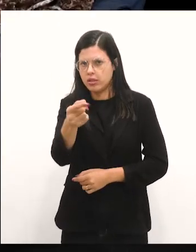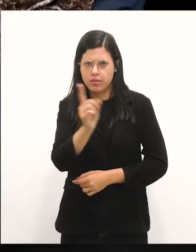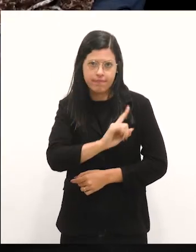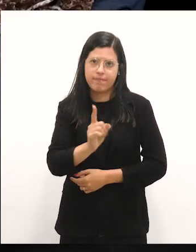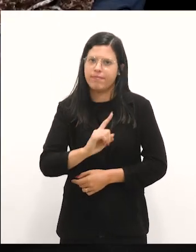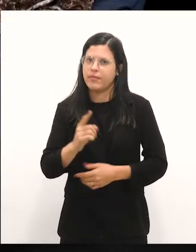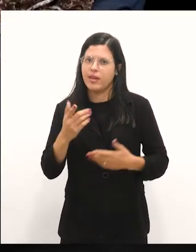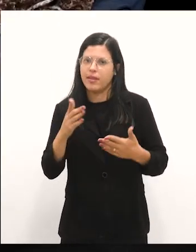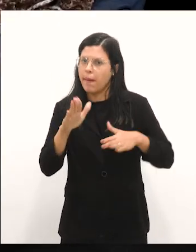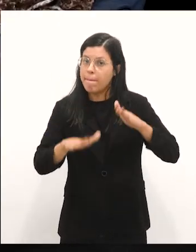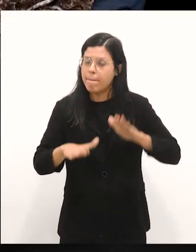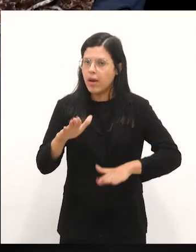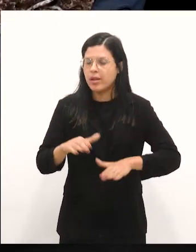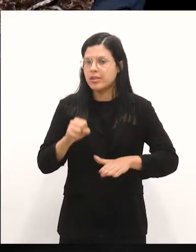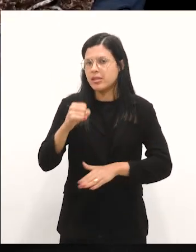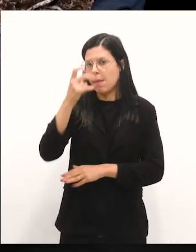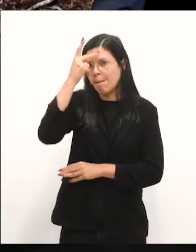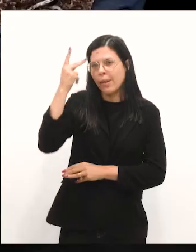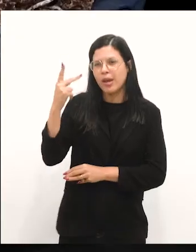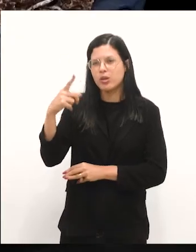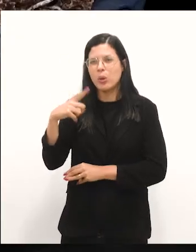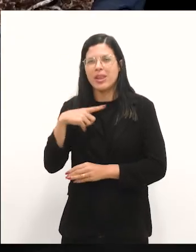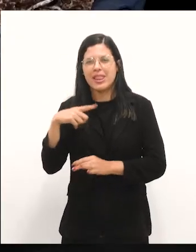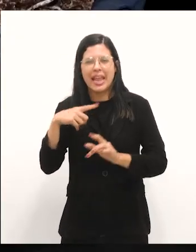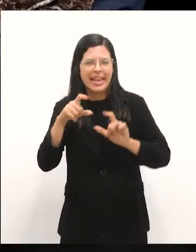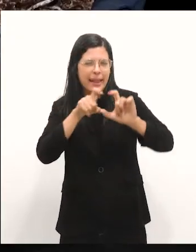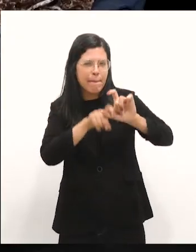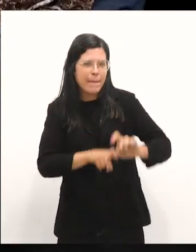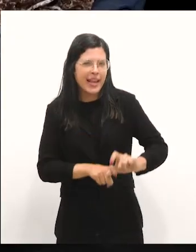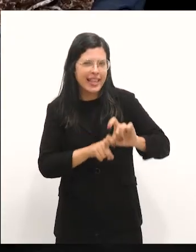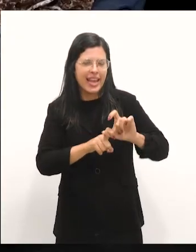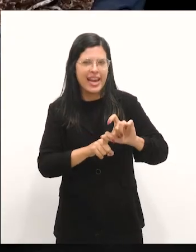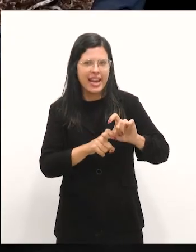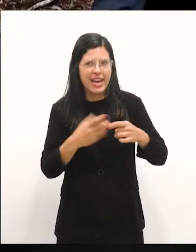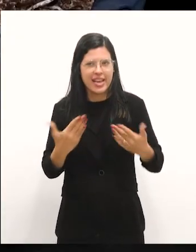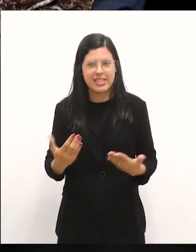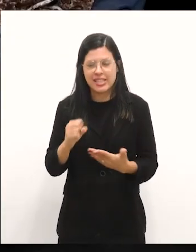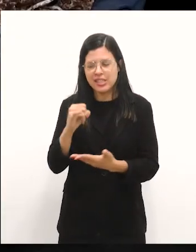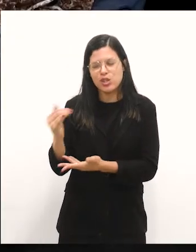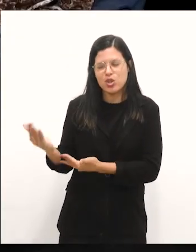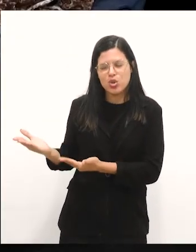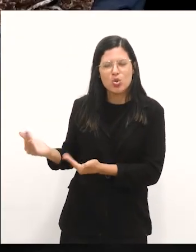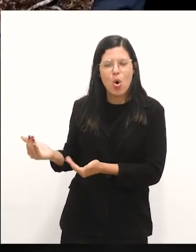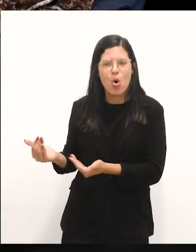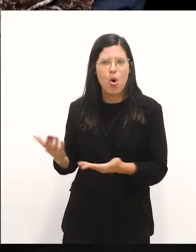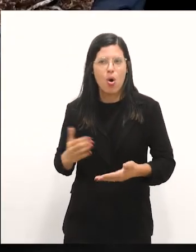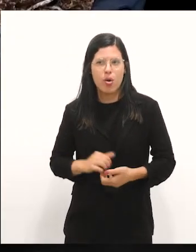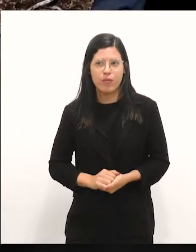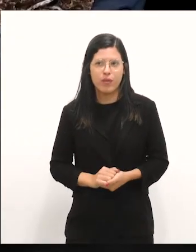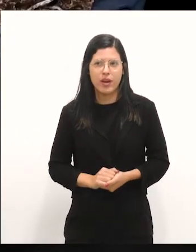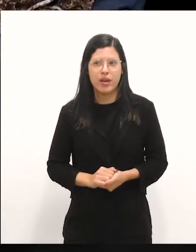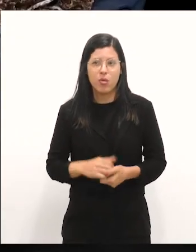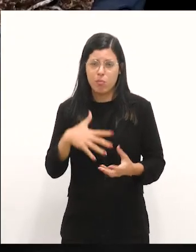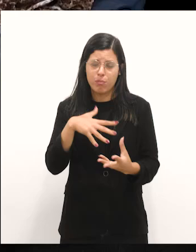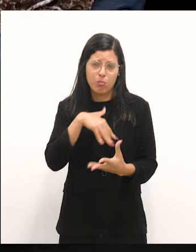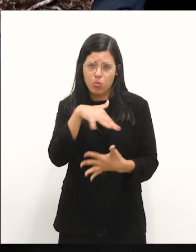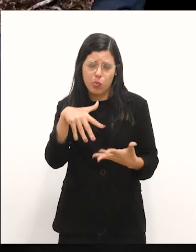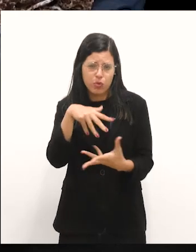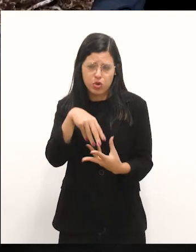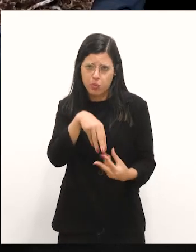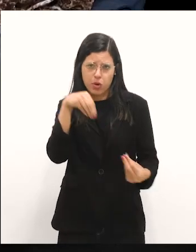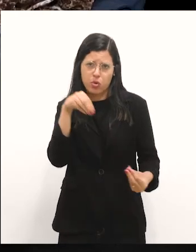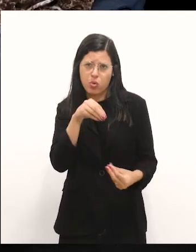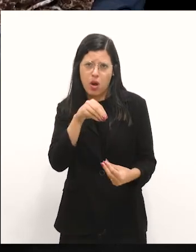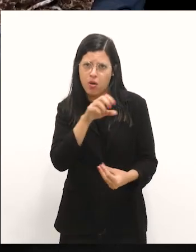exemplo, ao mundo material, se é um jovem. O mundo espiritual vai cuidar de cada um conforme as suas necessidades. Então, às vezes, ele vai